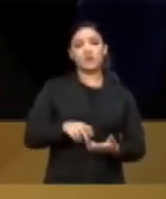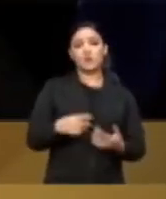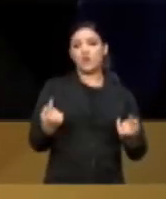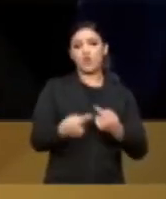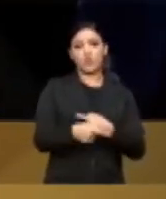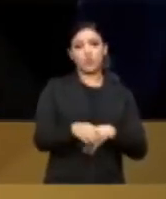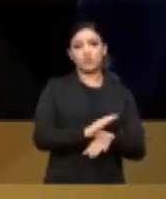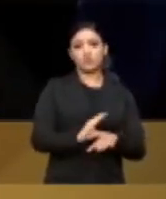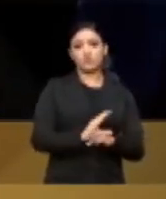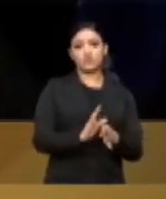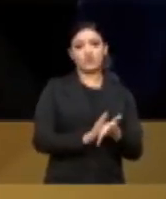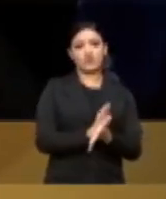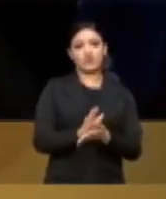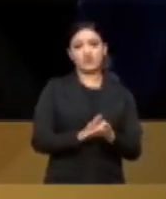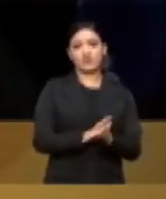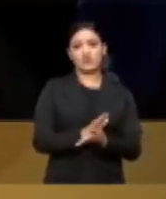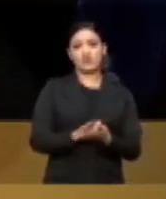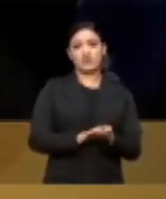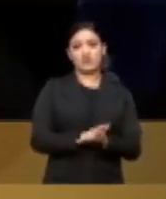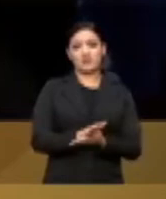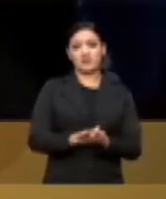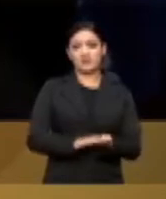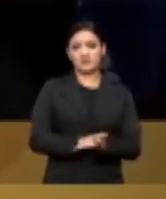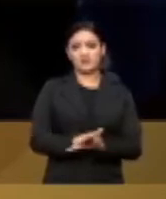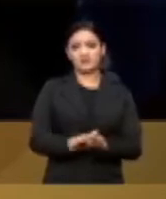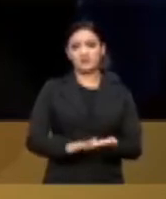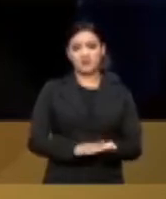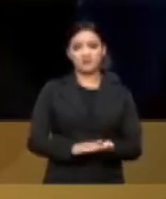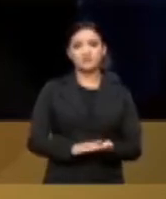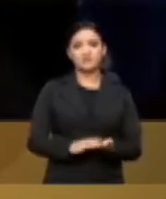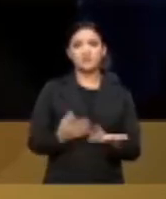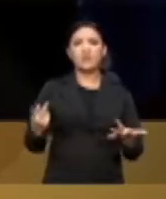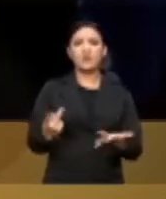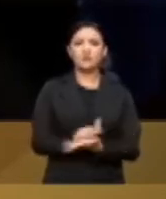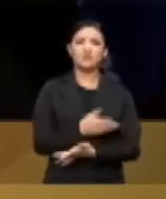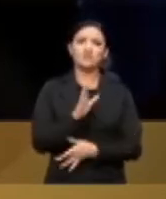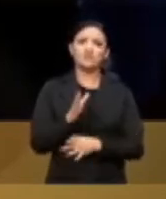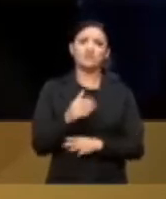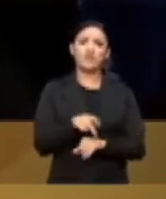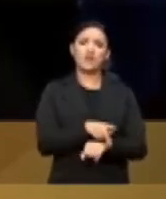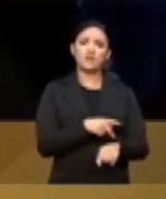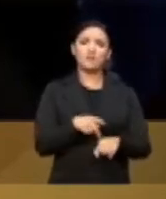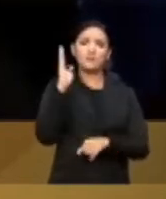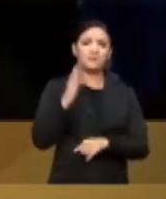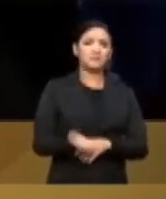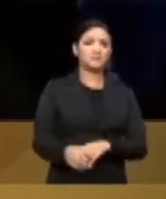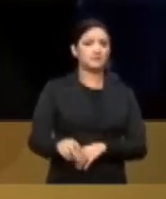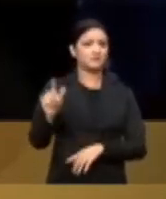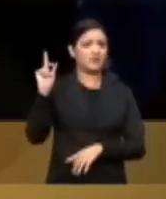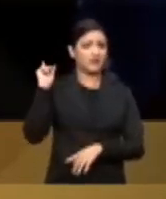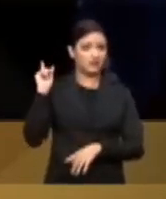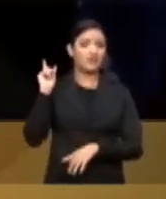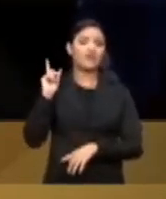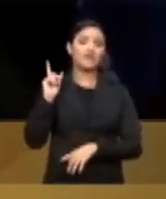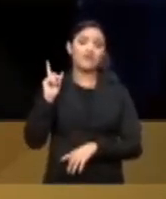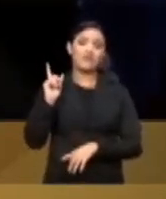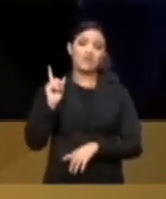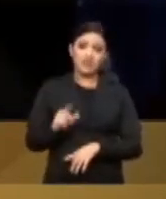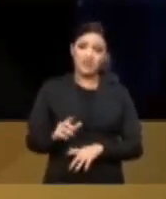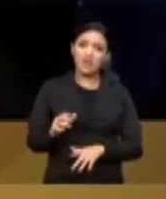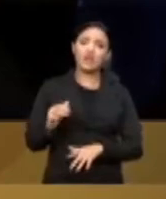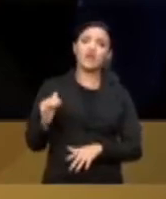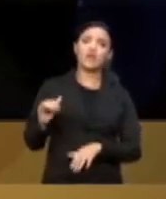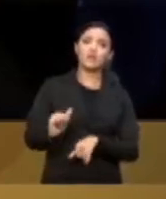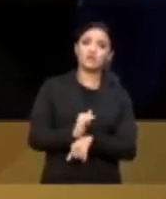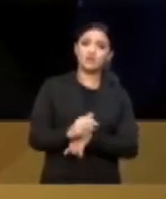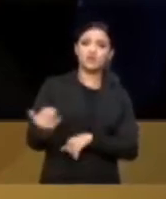obrigatória, expediente de que tem se valido o Estado brasileiro há muitas décadas, um valioso instrumento da saúde pública. Adentro